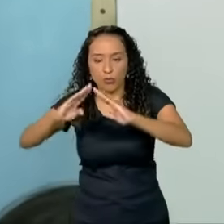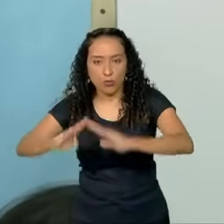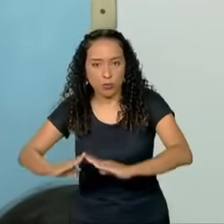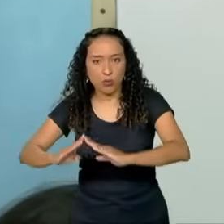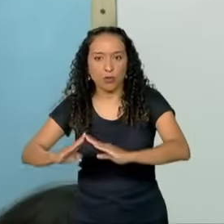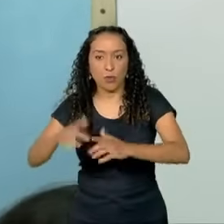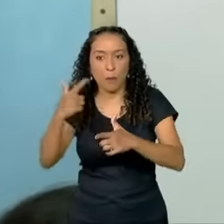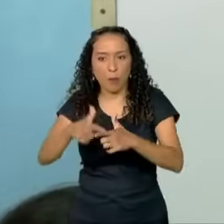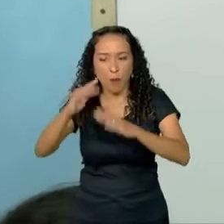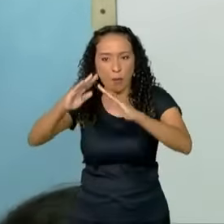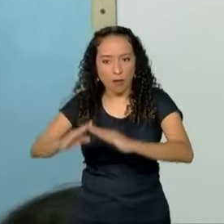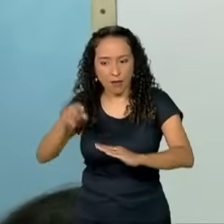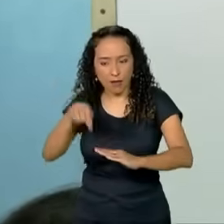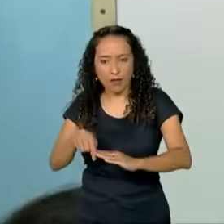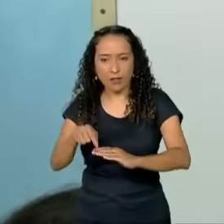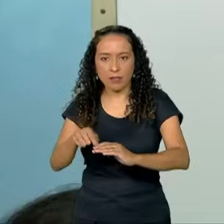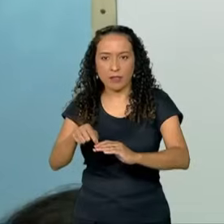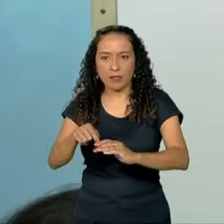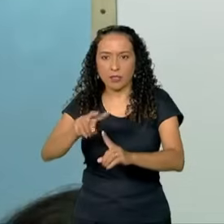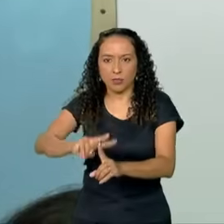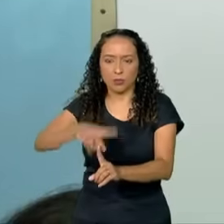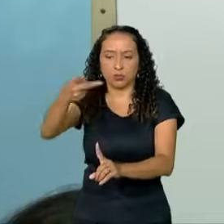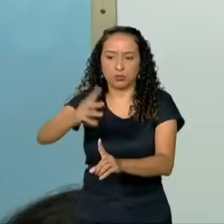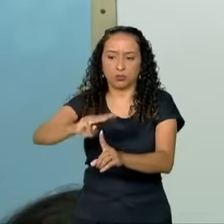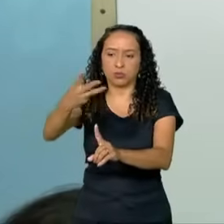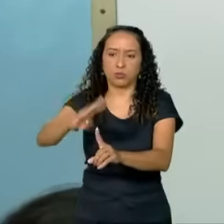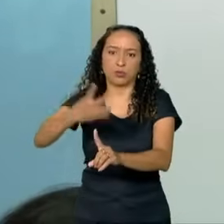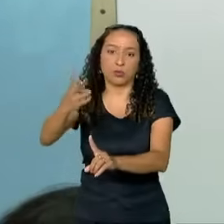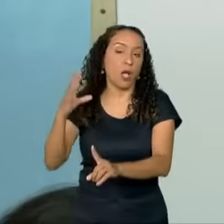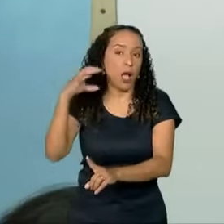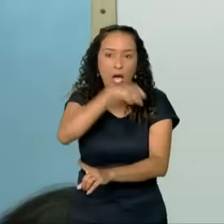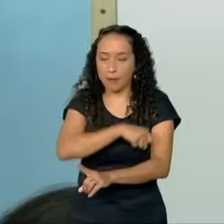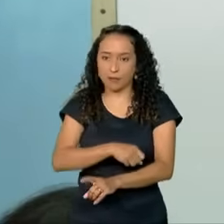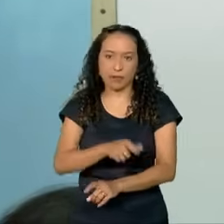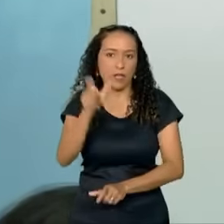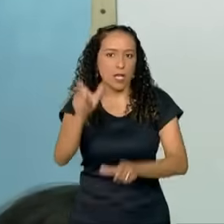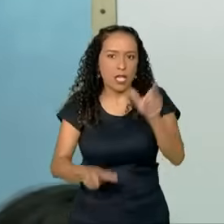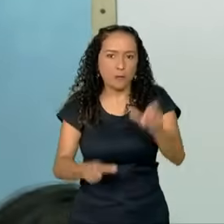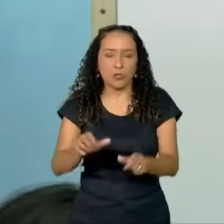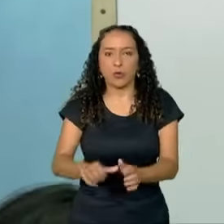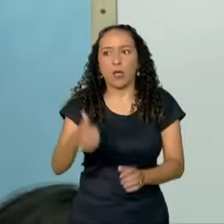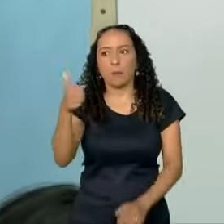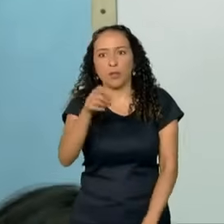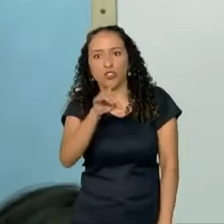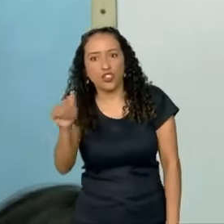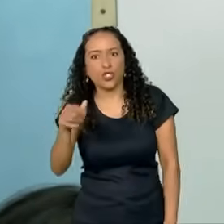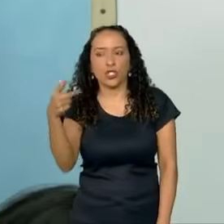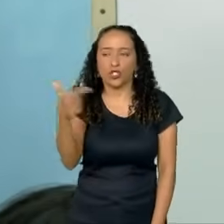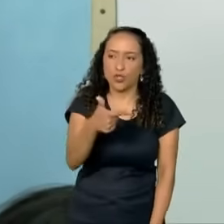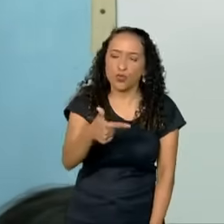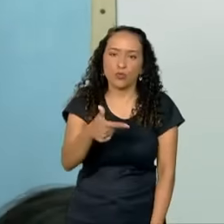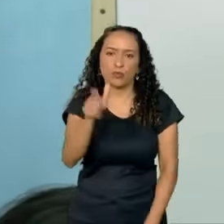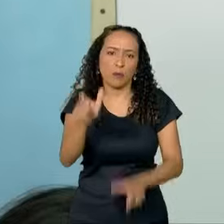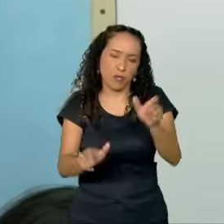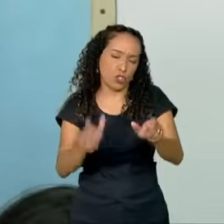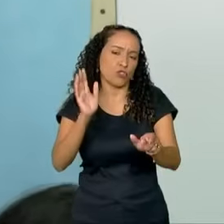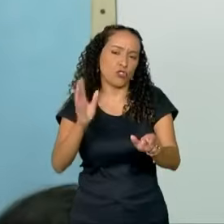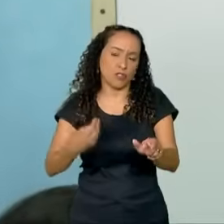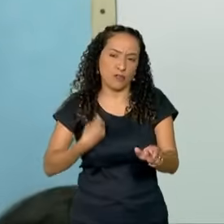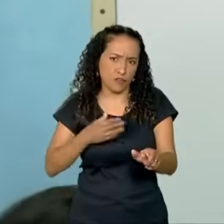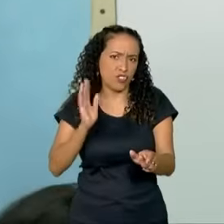em abrigamento, eles se multiplicam muito rápido. As pessoas ficam no primeiro dia, no segundo, quem já conviveu com isso, no